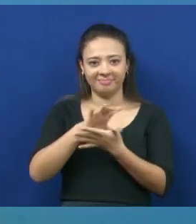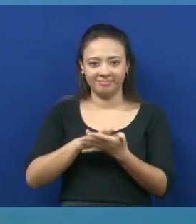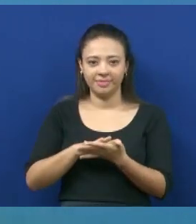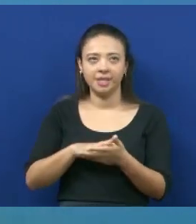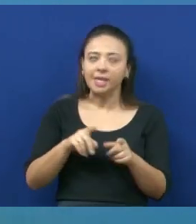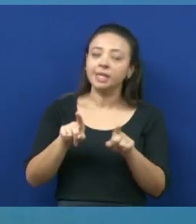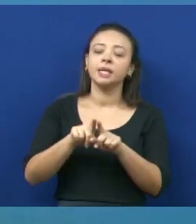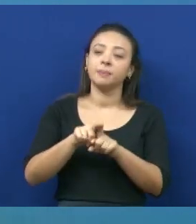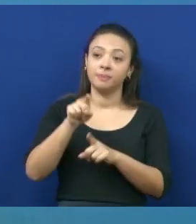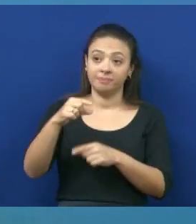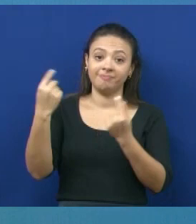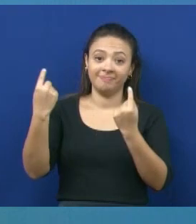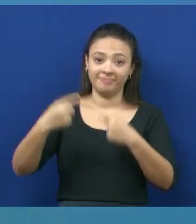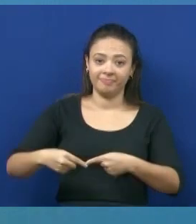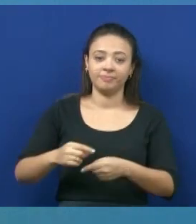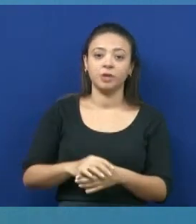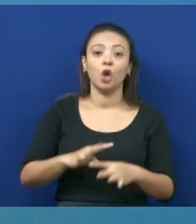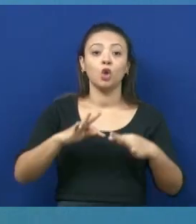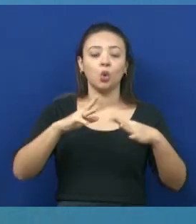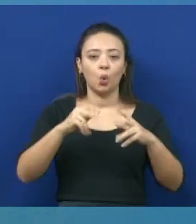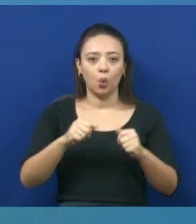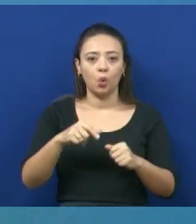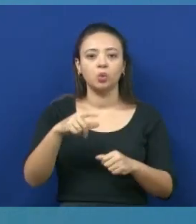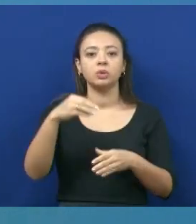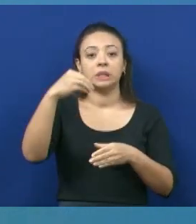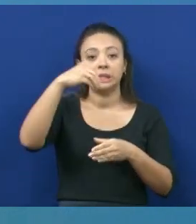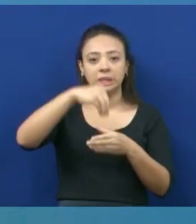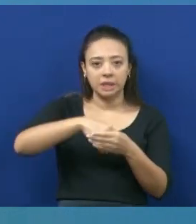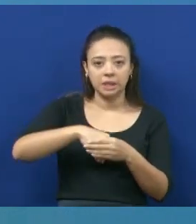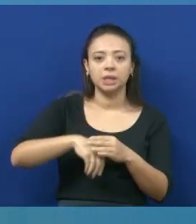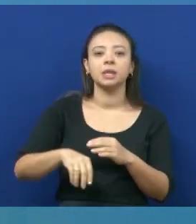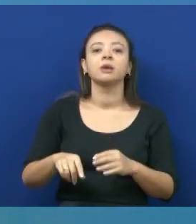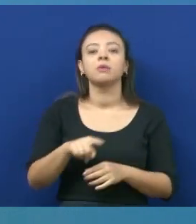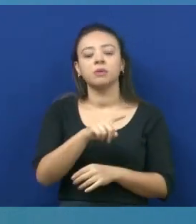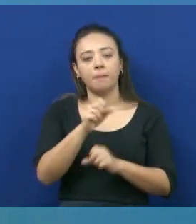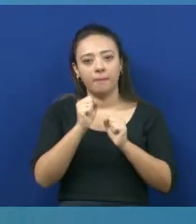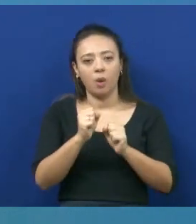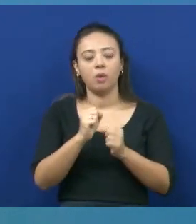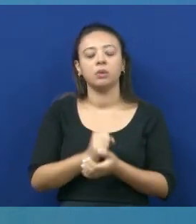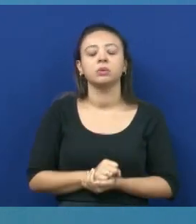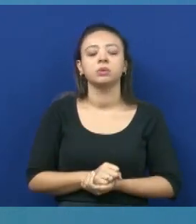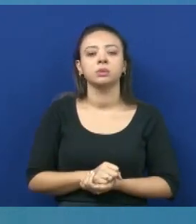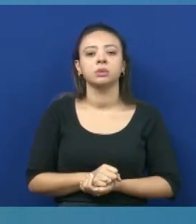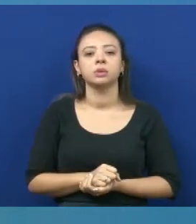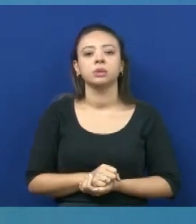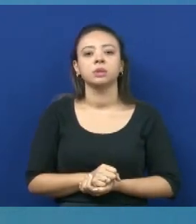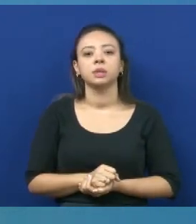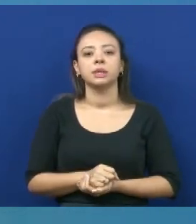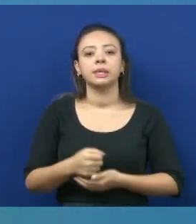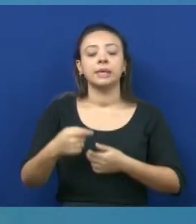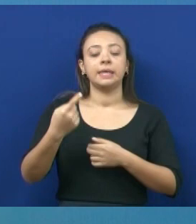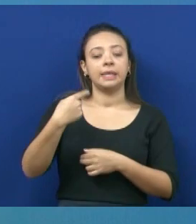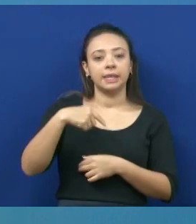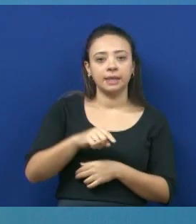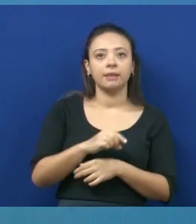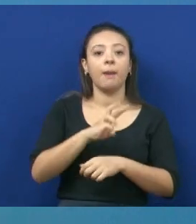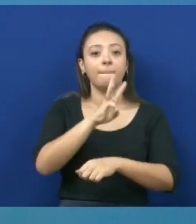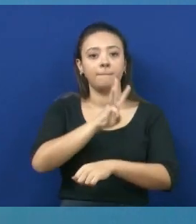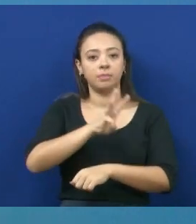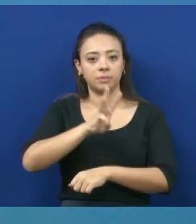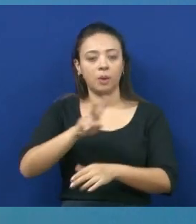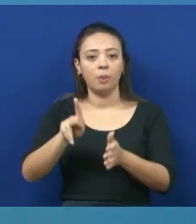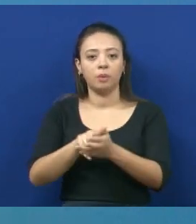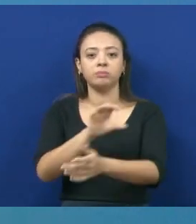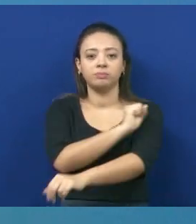esse desafio vão estar disponível para vocês, né, na plataforma da Secretaria de